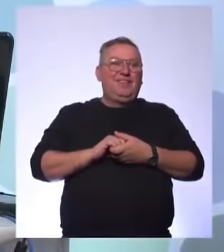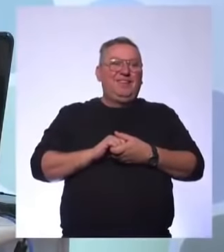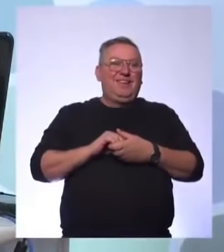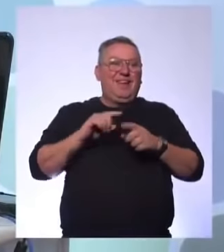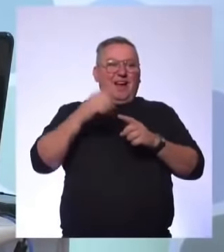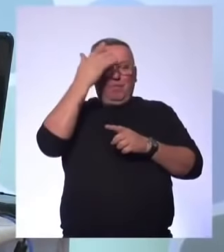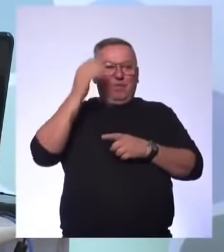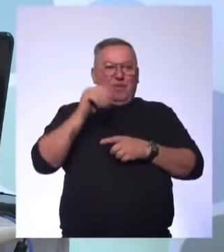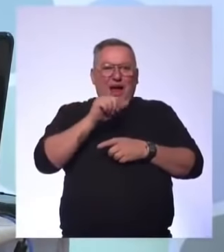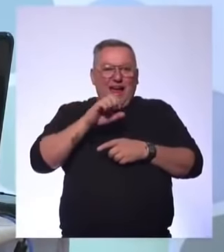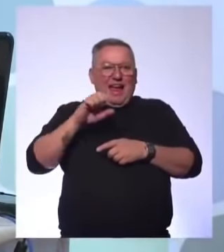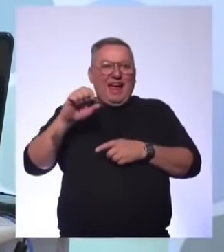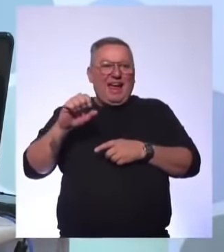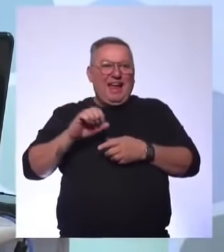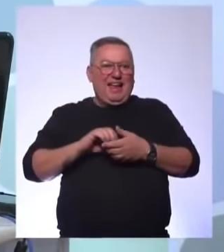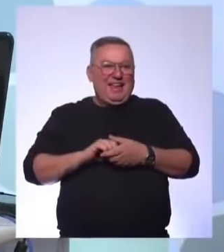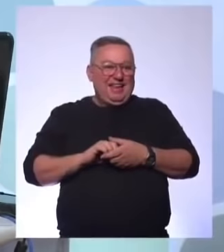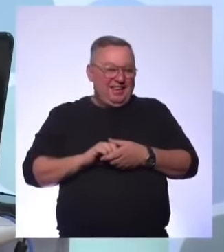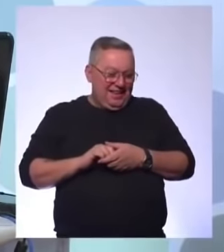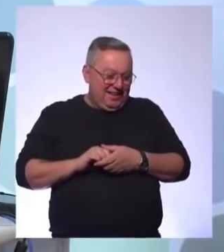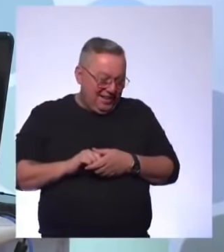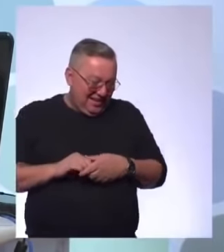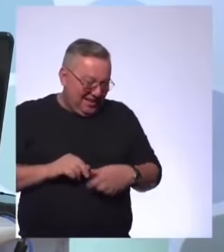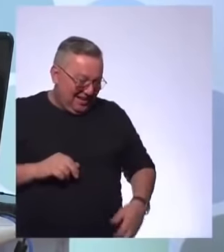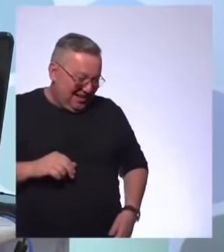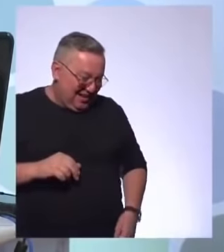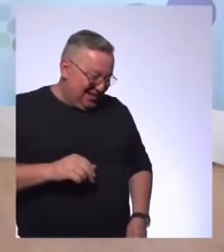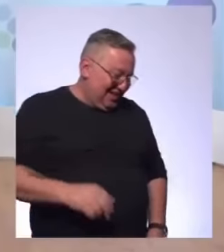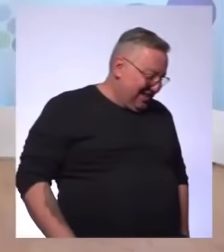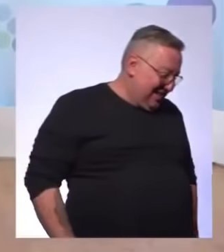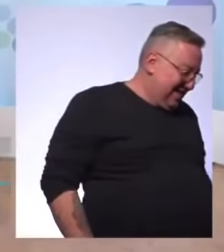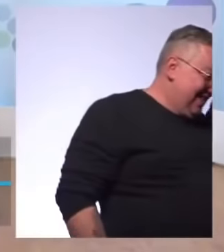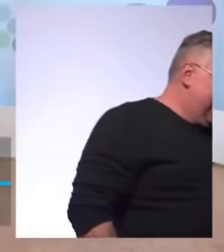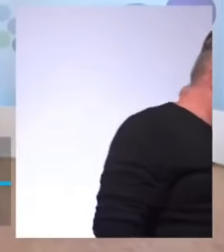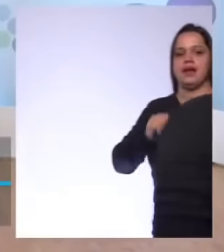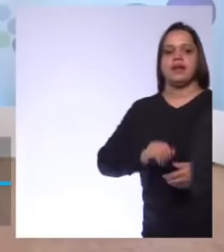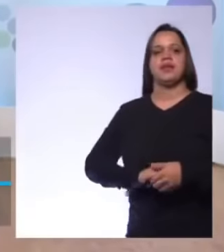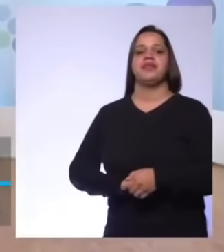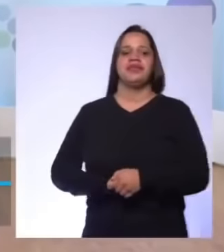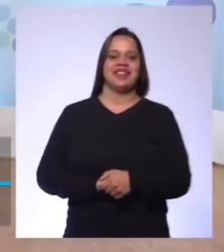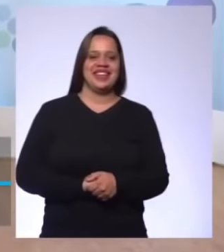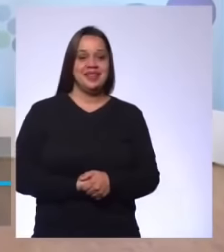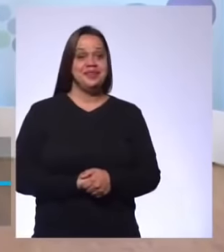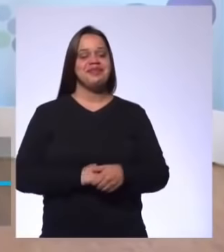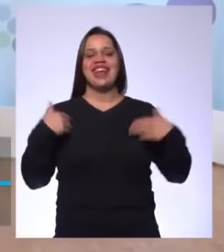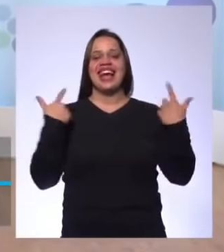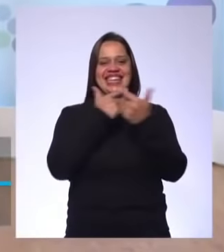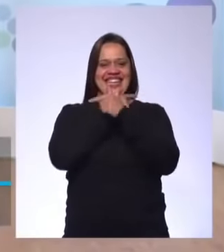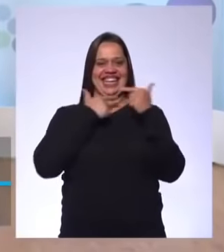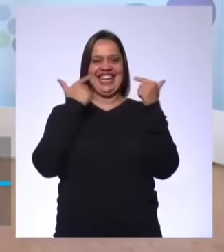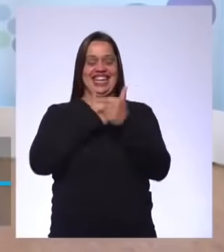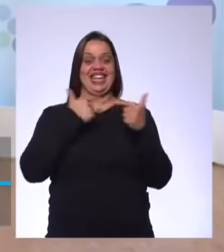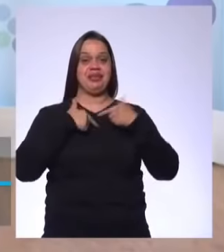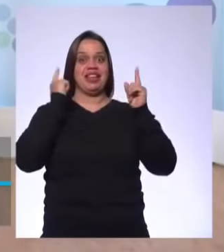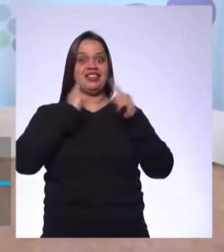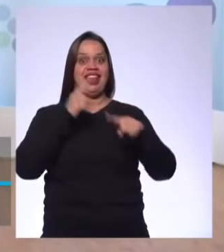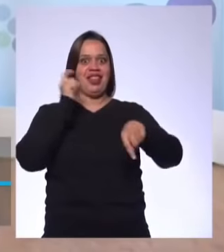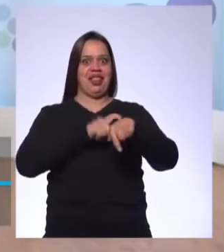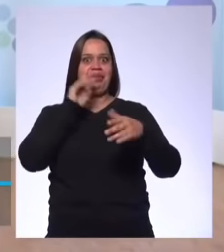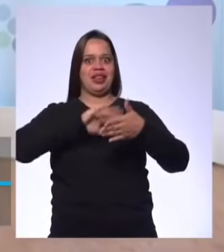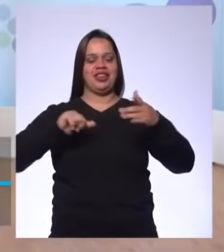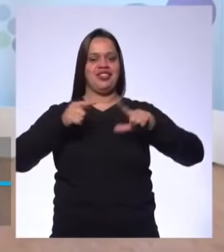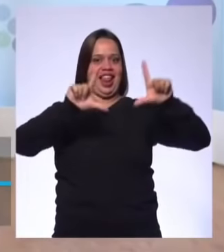ó, suspense. Alguém já deve ter visto, mas mesmo assim vamos tirar. Eu tô rindo muito. Será? Tem um ovo aí na história,